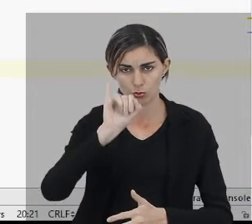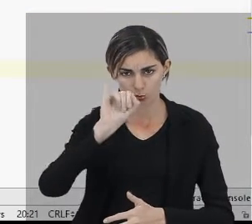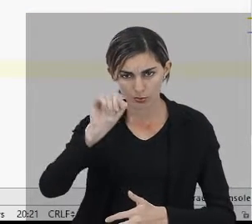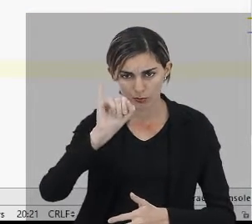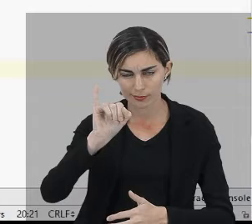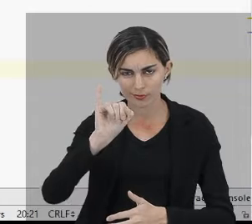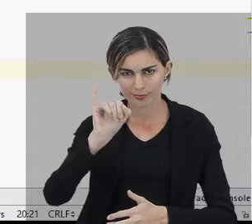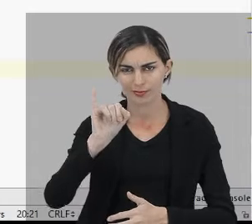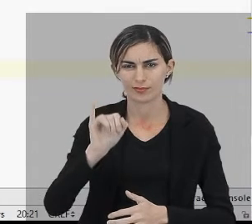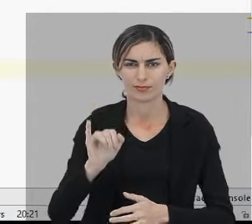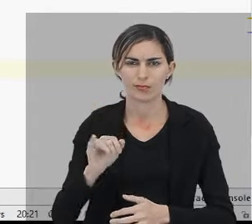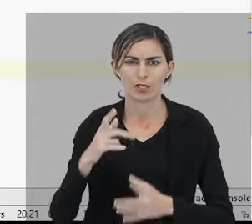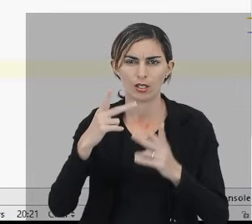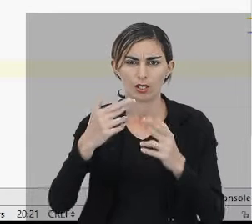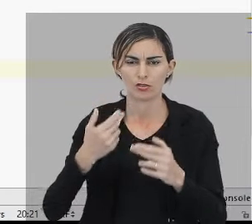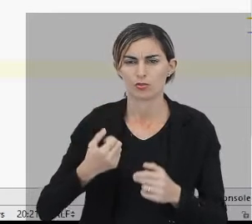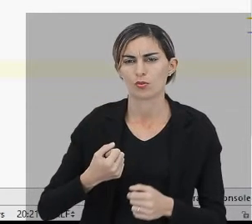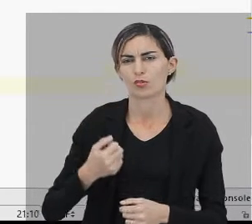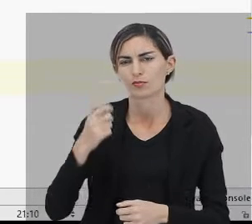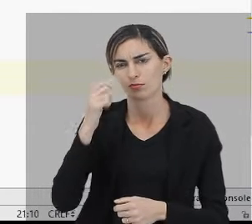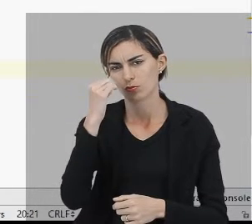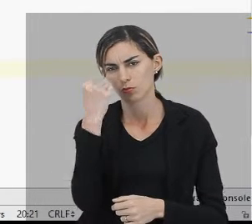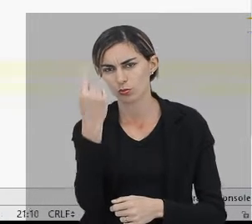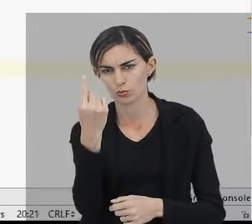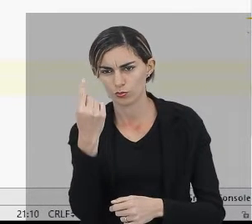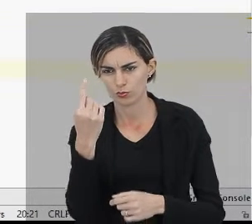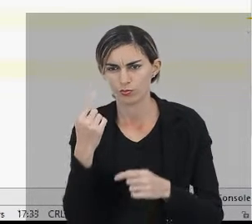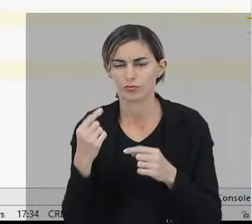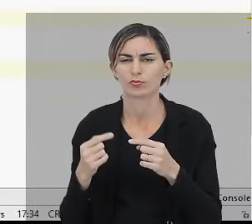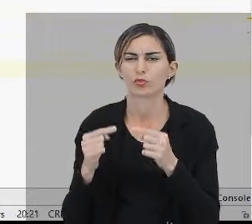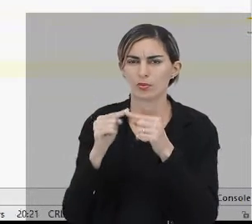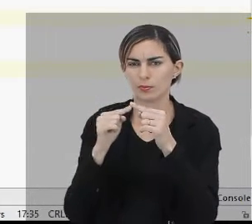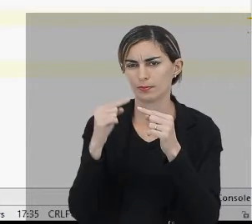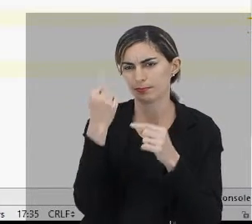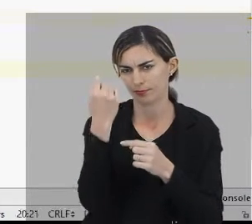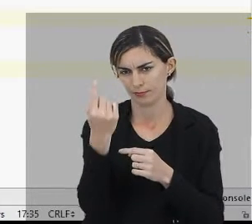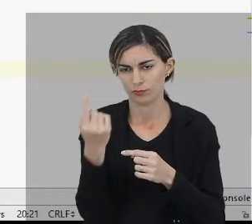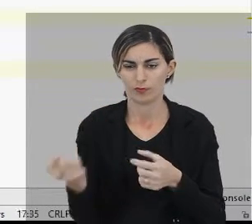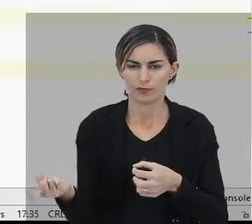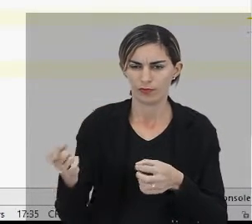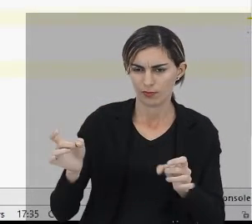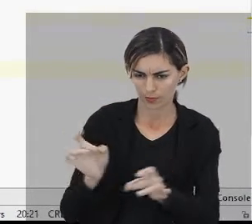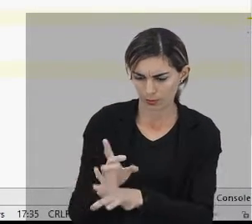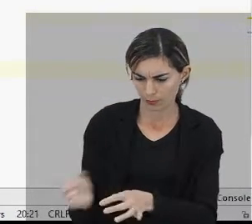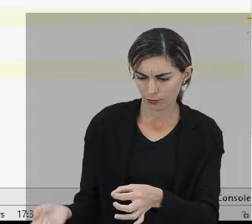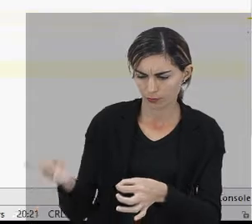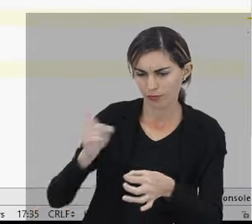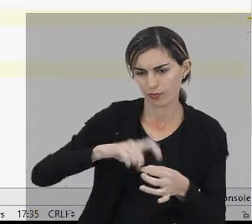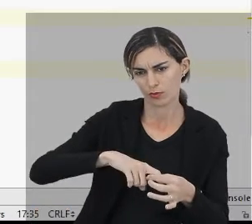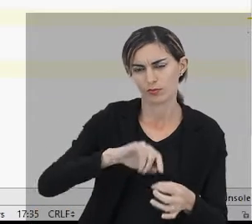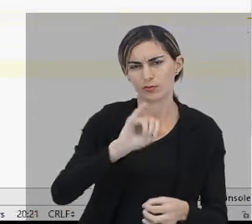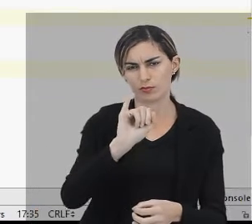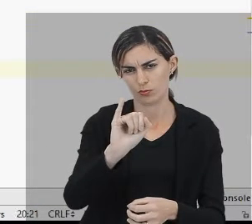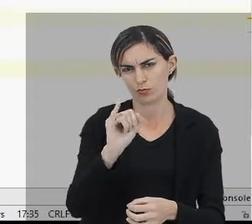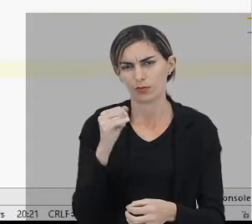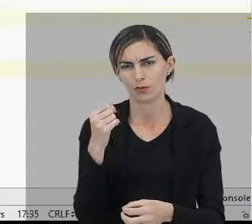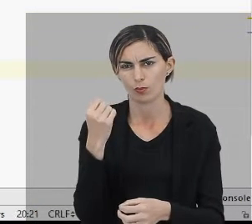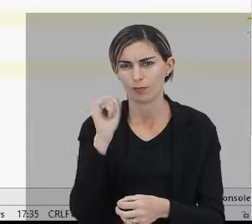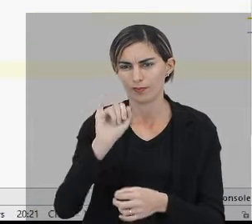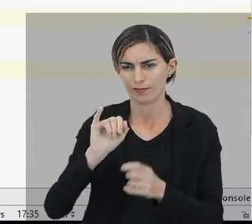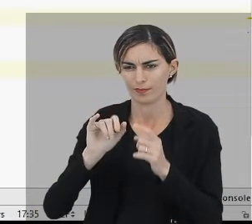i vai estar valendo 1. Ele termina, volta para cá. O i agora de